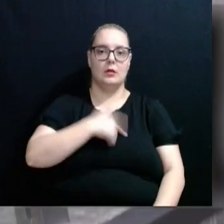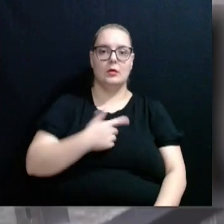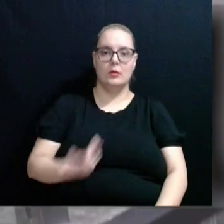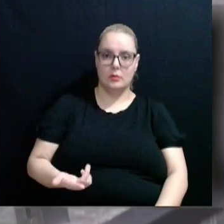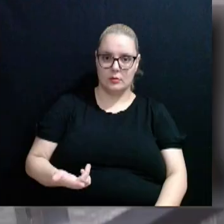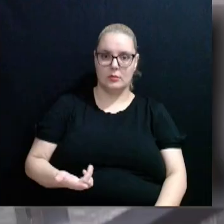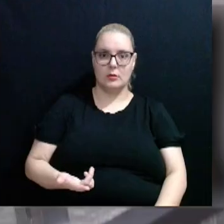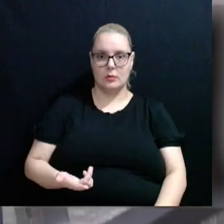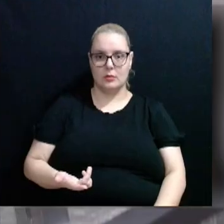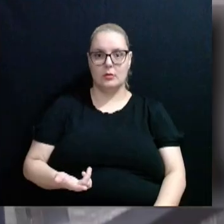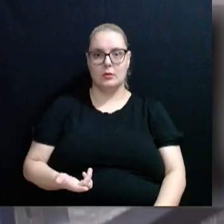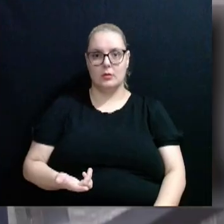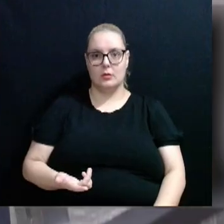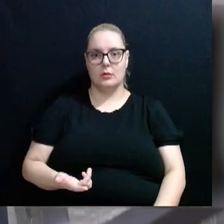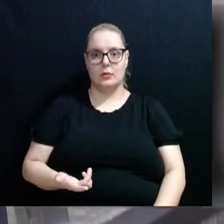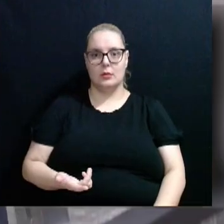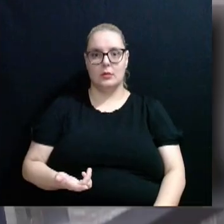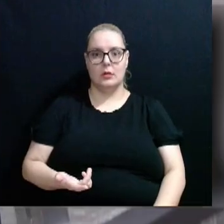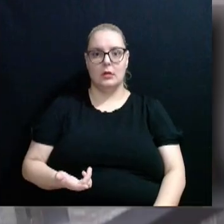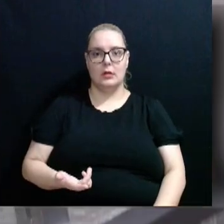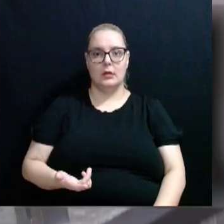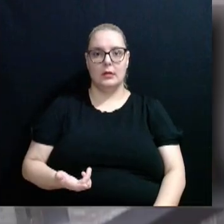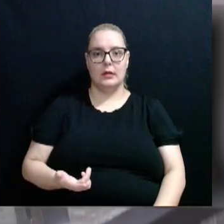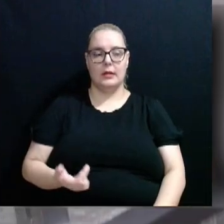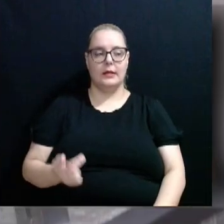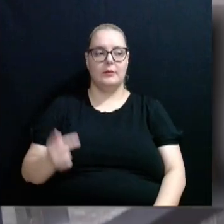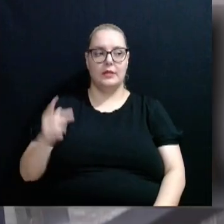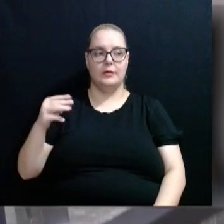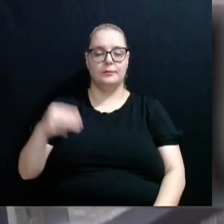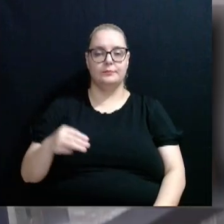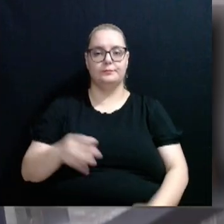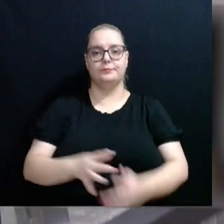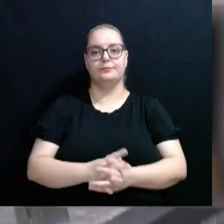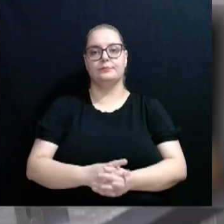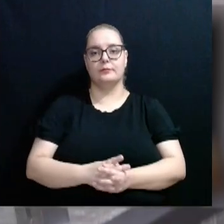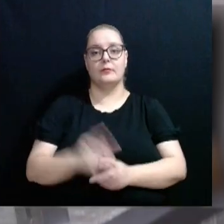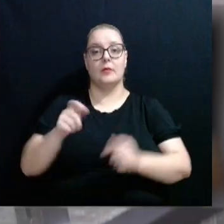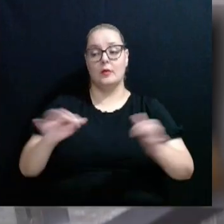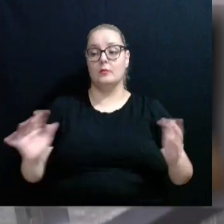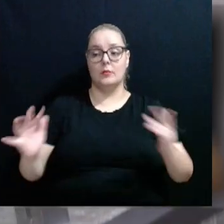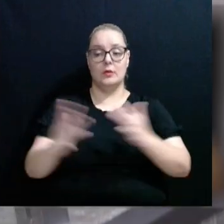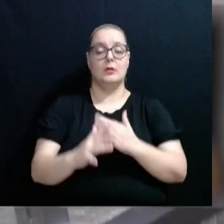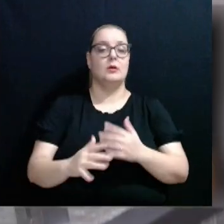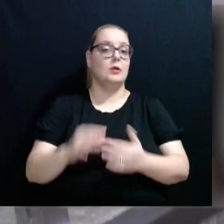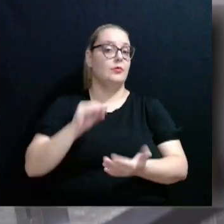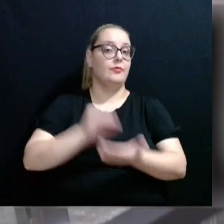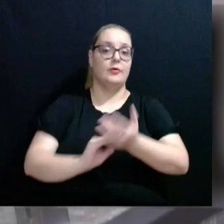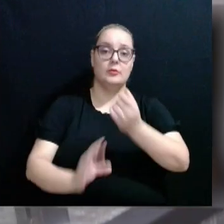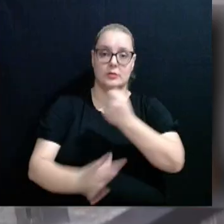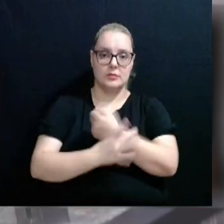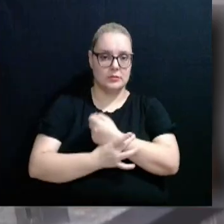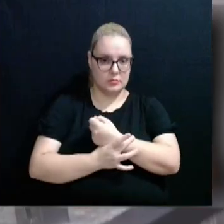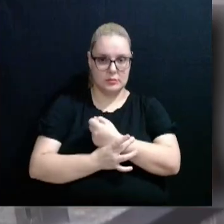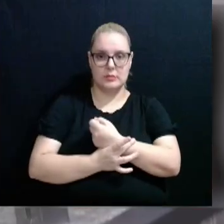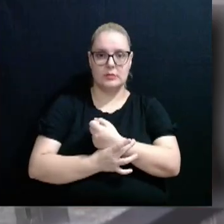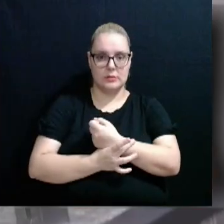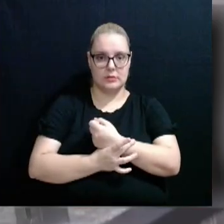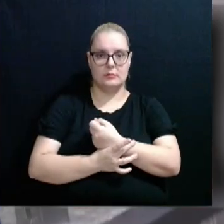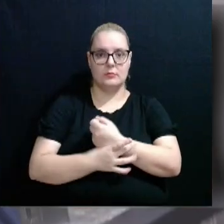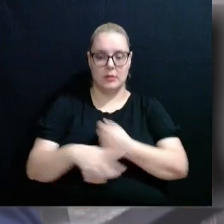as fotos das pessoas que continuam atravessando ali numa situação de muita insegurança. Então não dá para